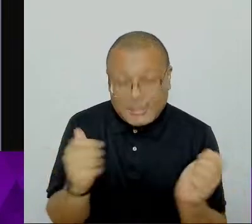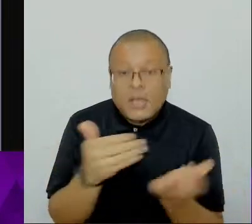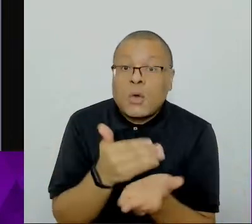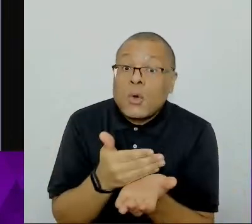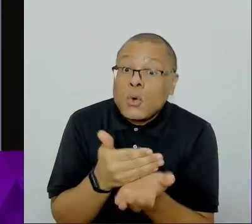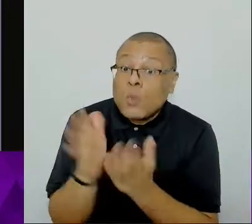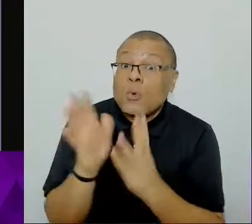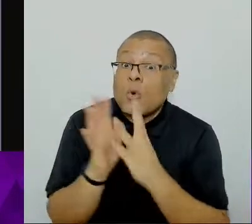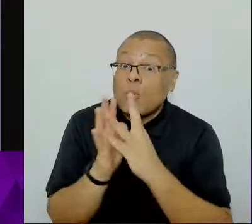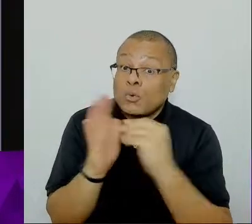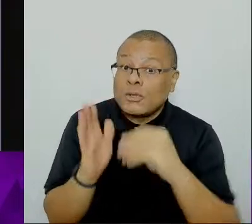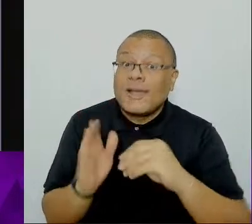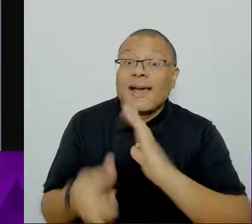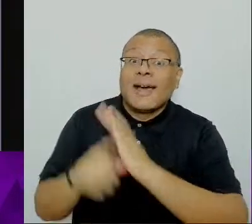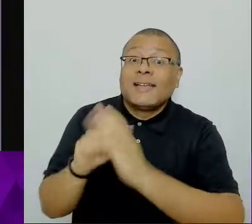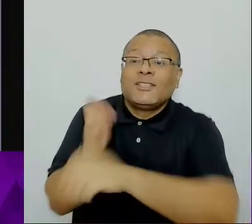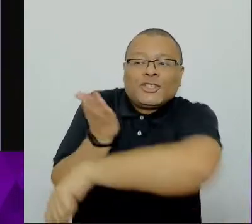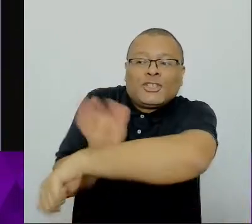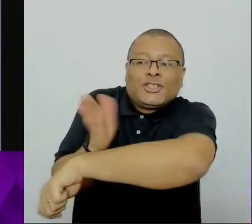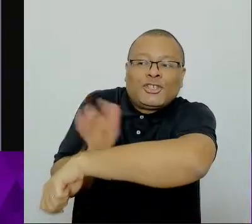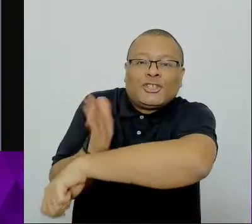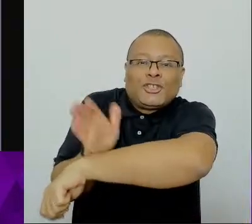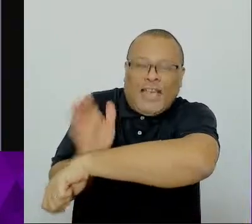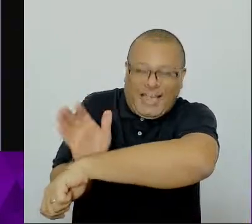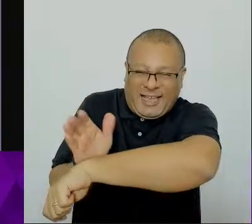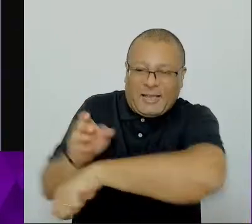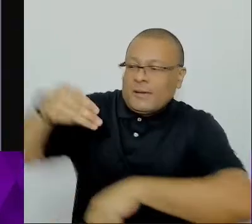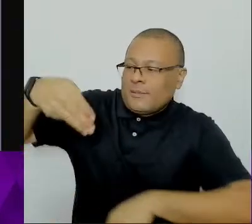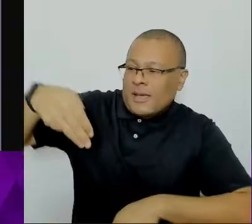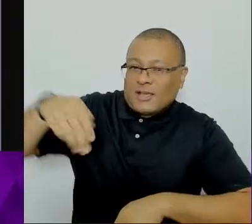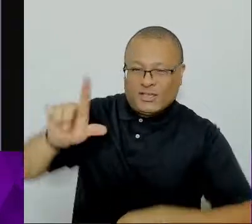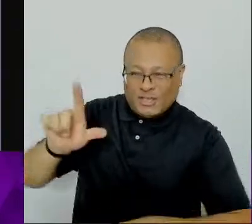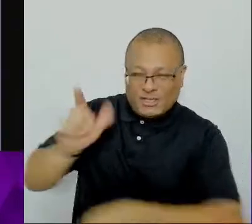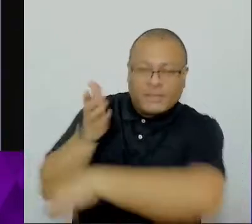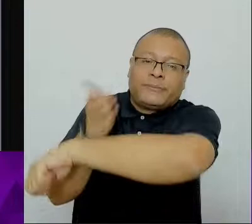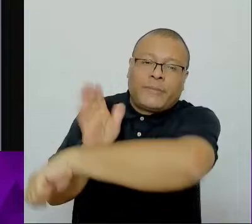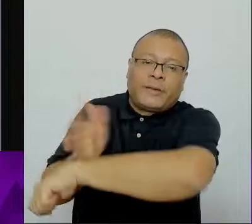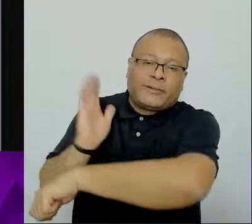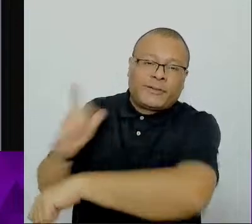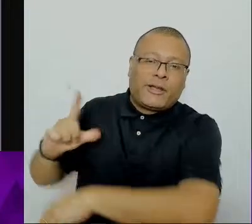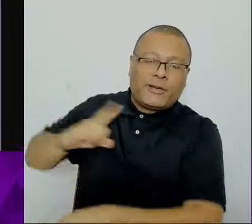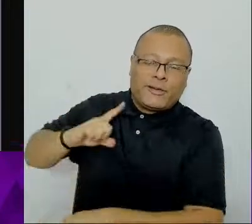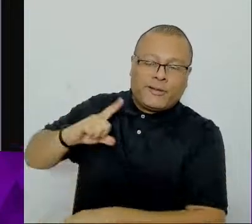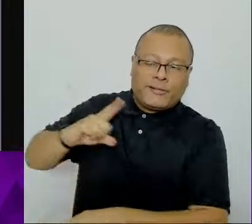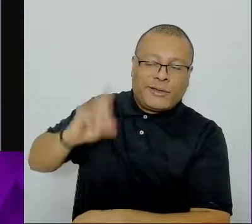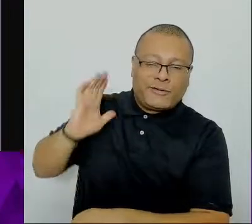modelos pré-treinados. Então, isso é uma sugestão que a gente sempre dá,